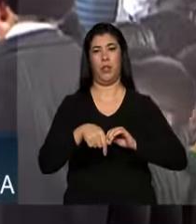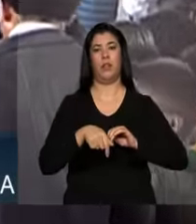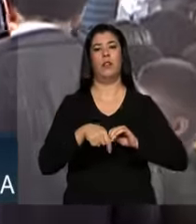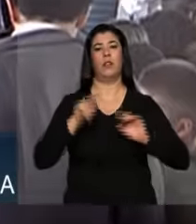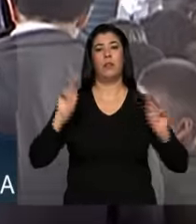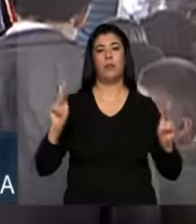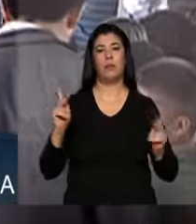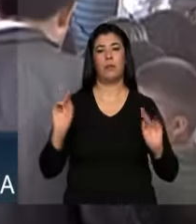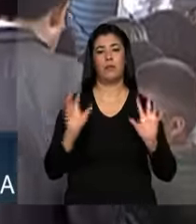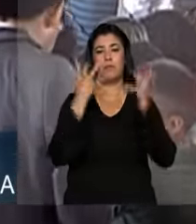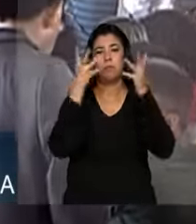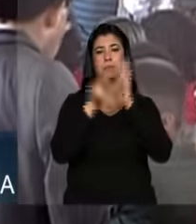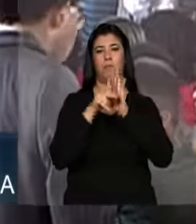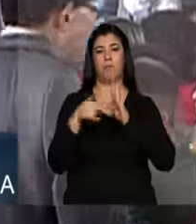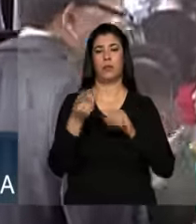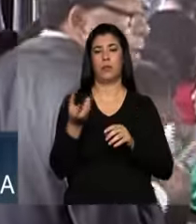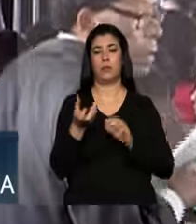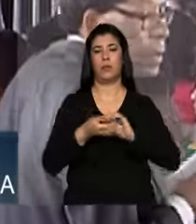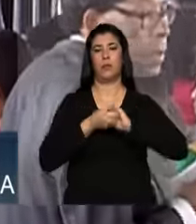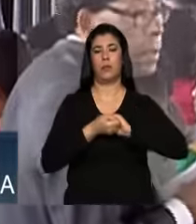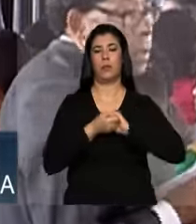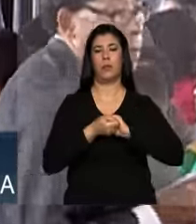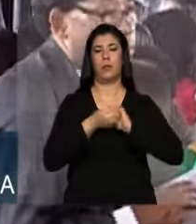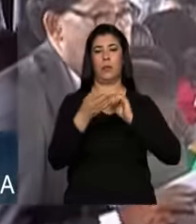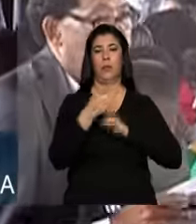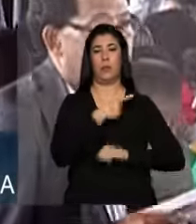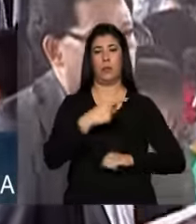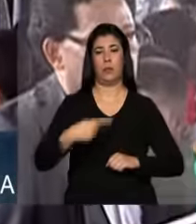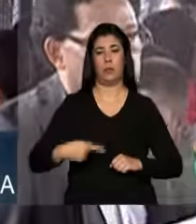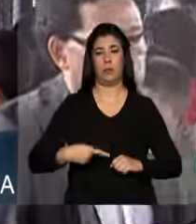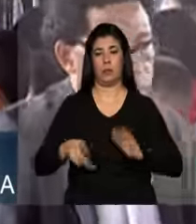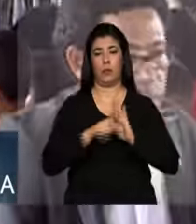no nosso evento. Quero cumprimentar ao presidente da